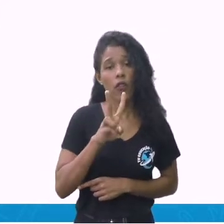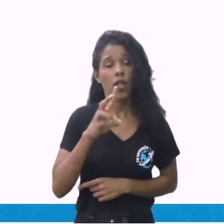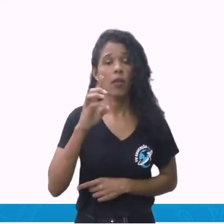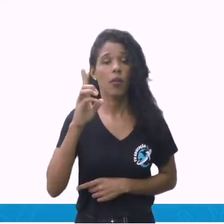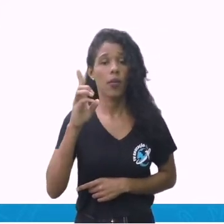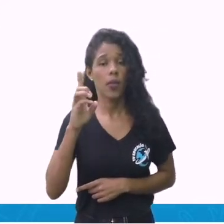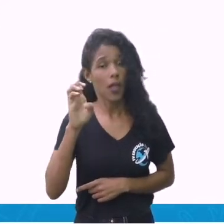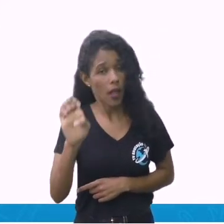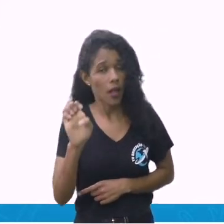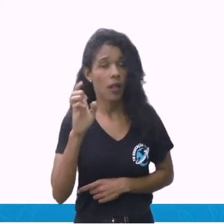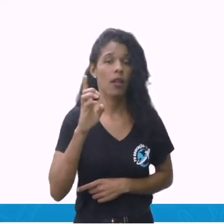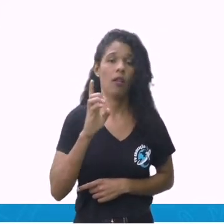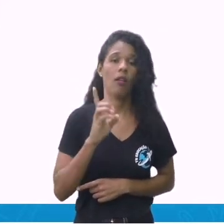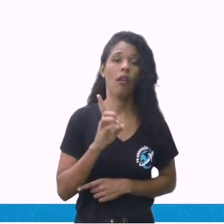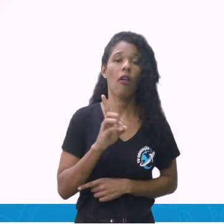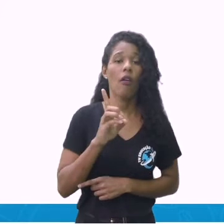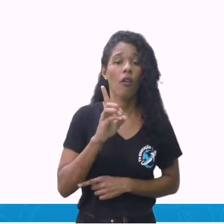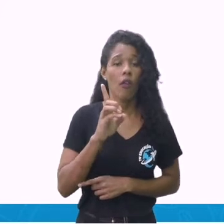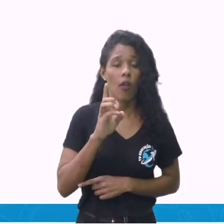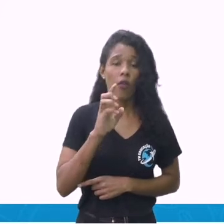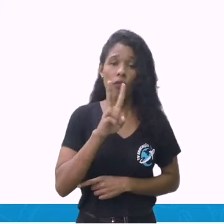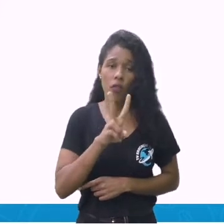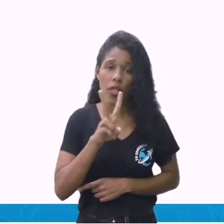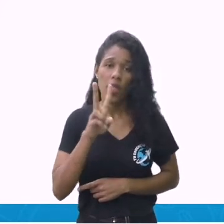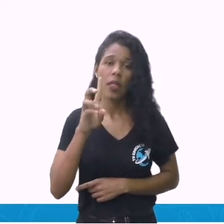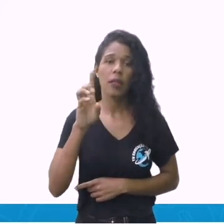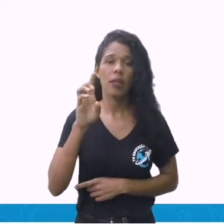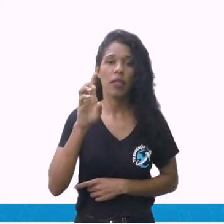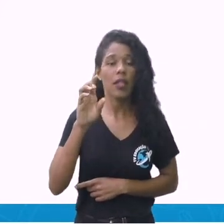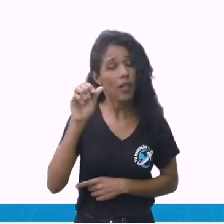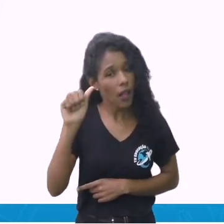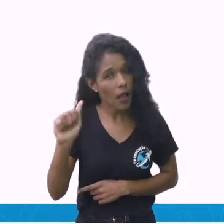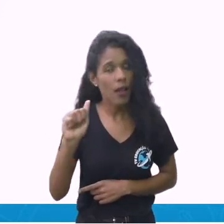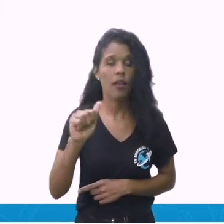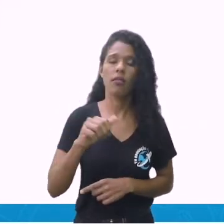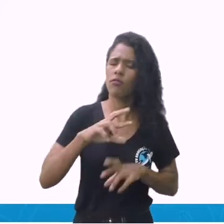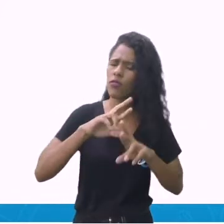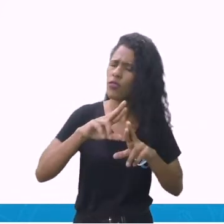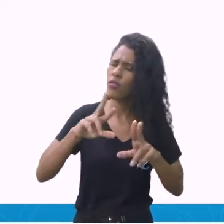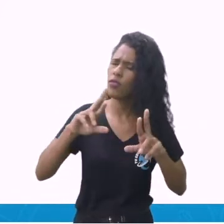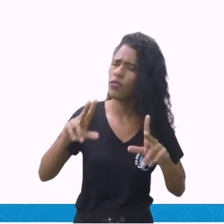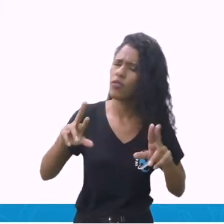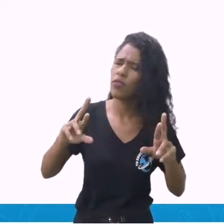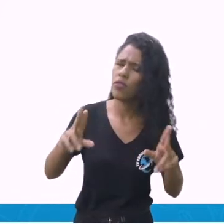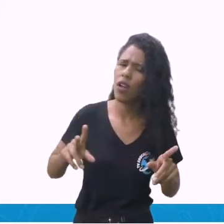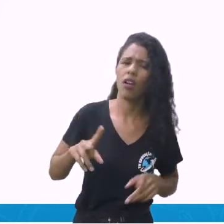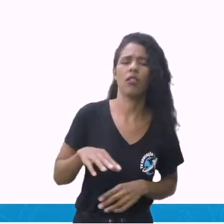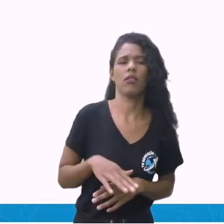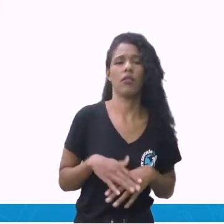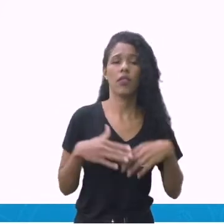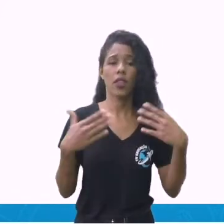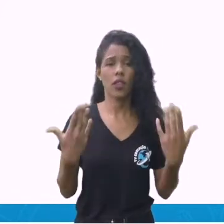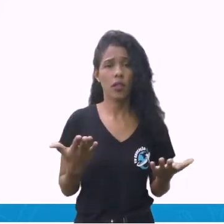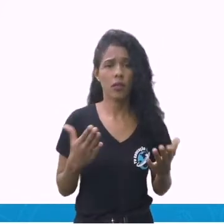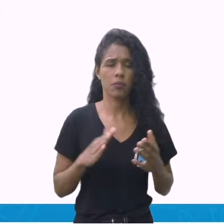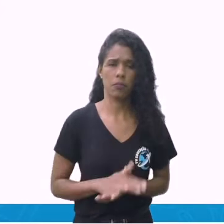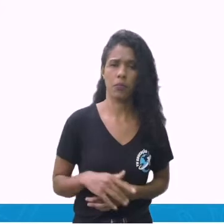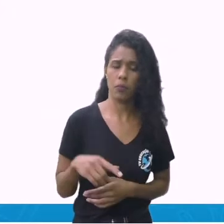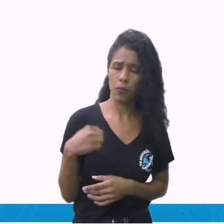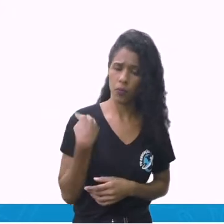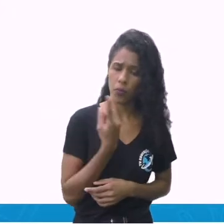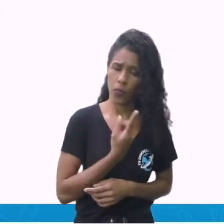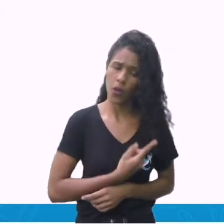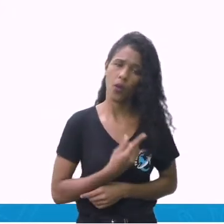alimentos eu já falei anteriormente. Então, quando você ingere um determinado alimento, você está